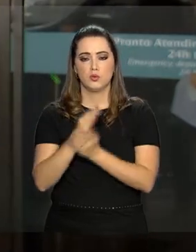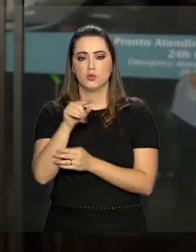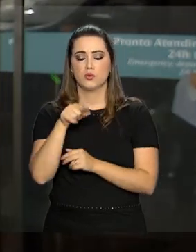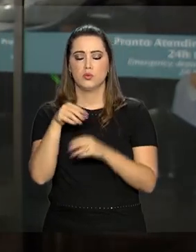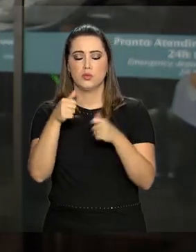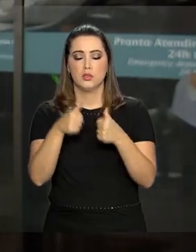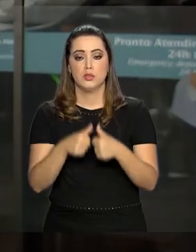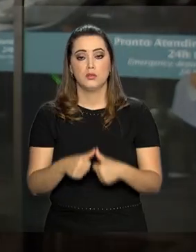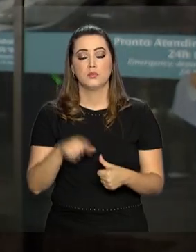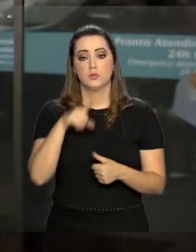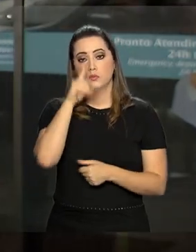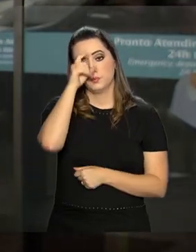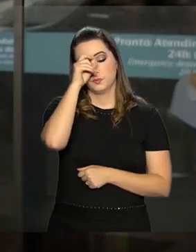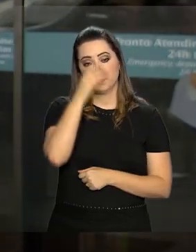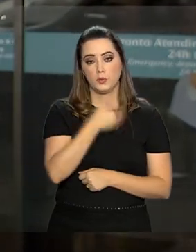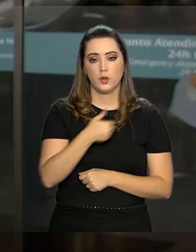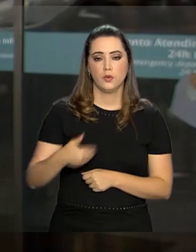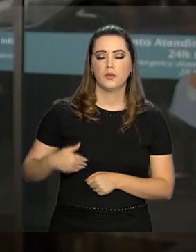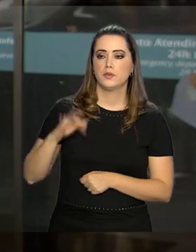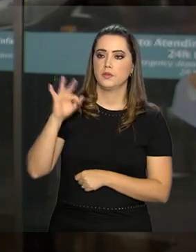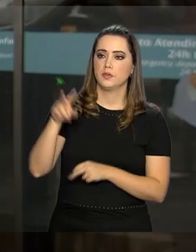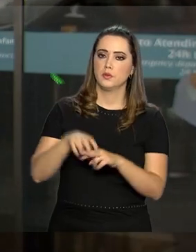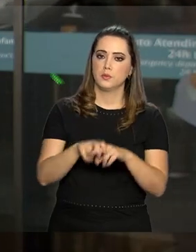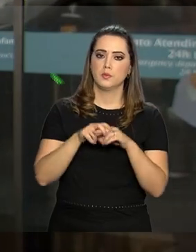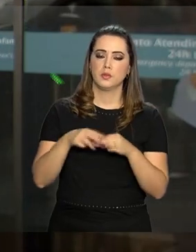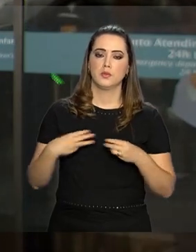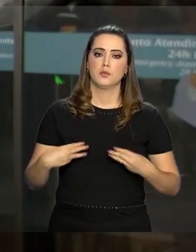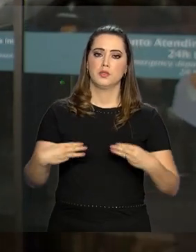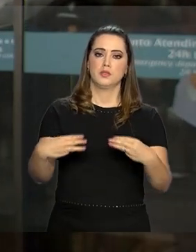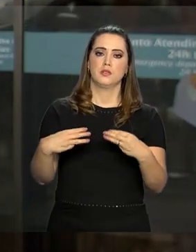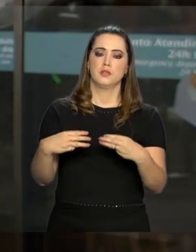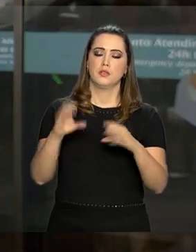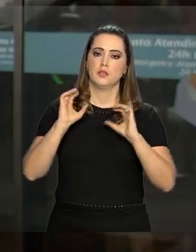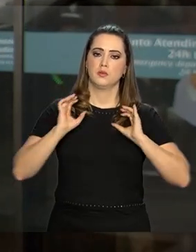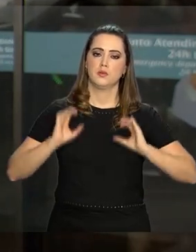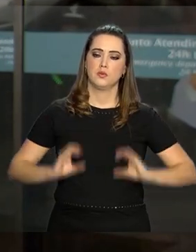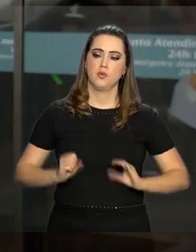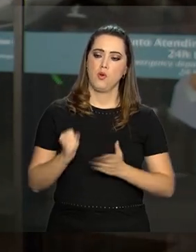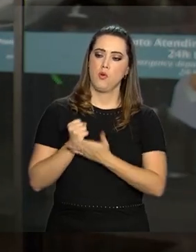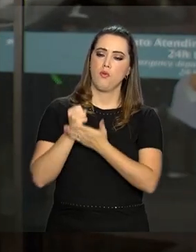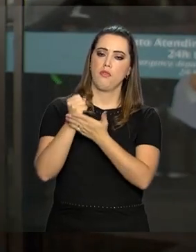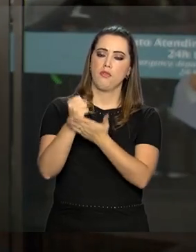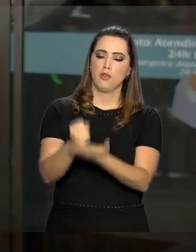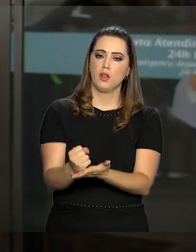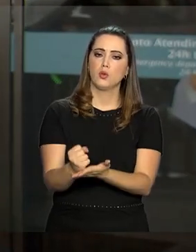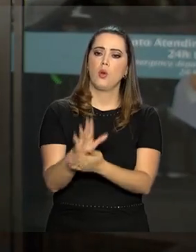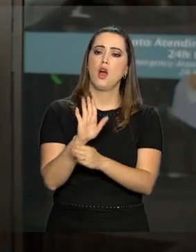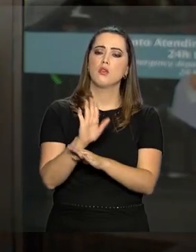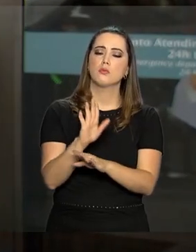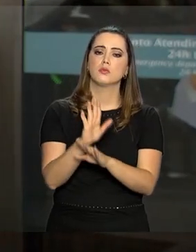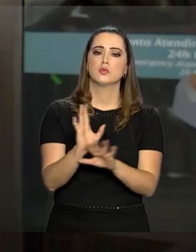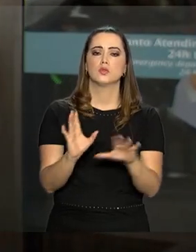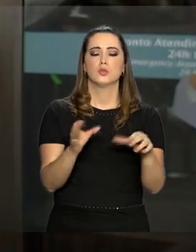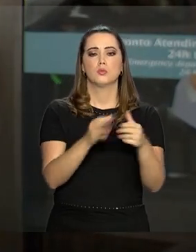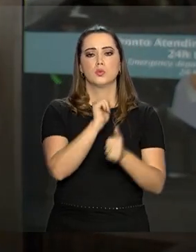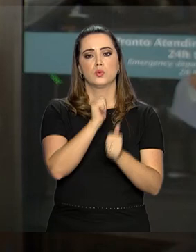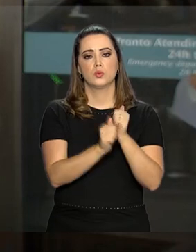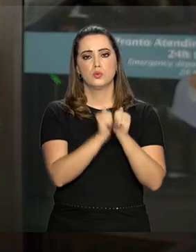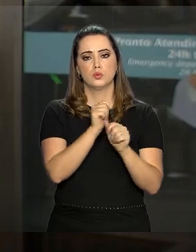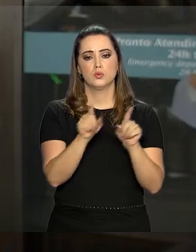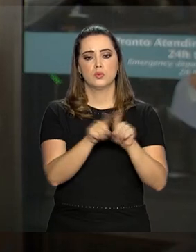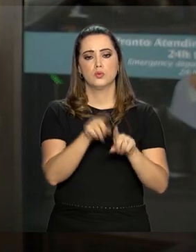capital paulista. O governo federal, por meio do Ministério da Cidadania, colocou-se à disposição do clube e